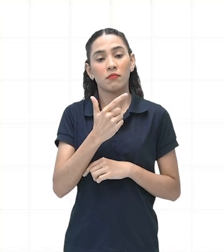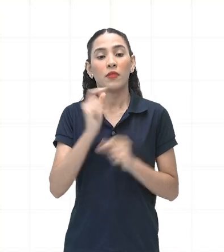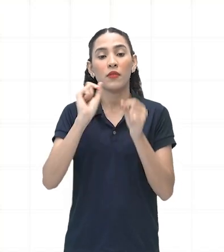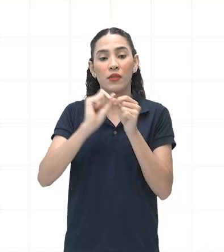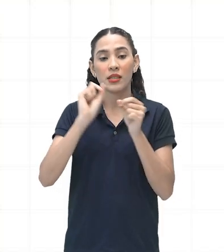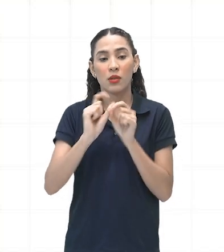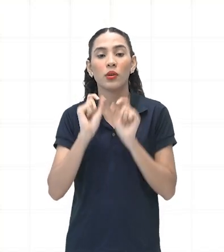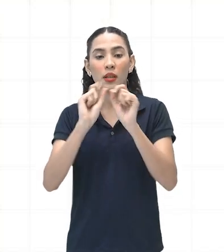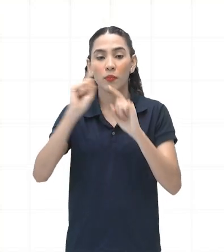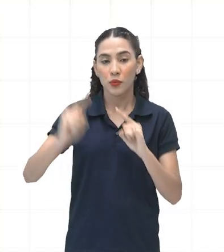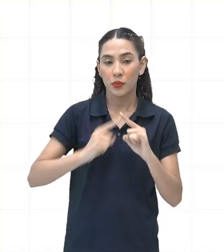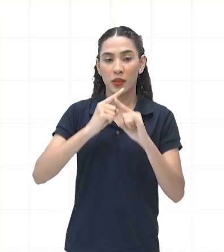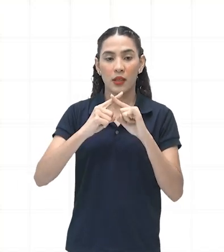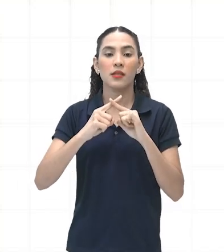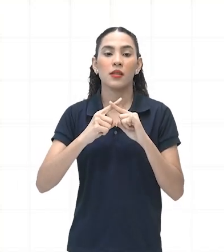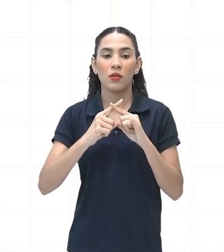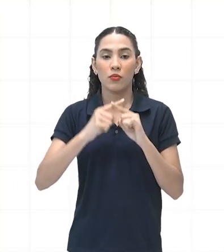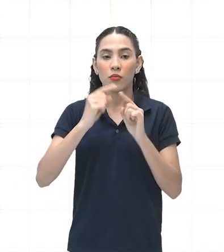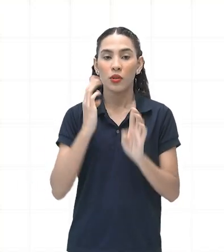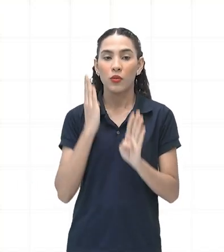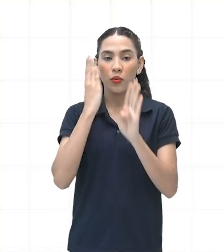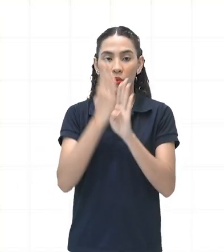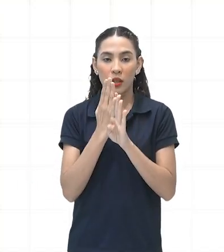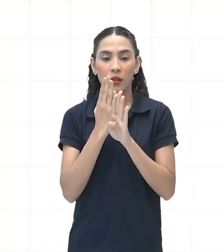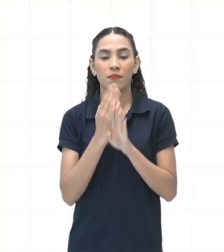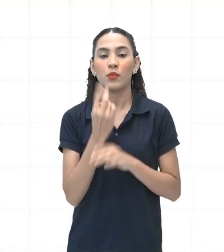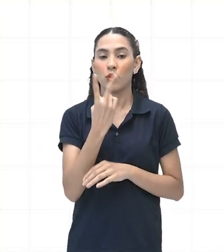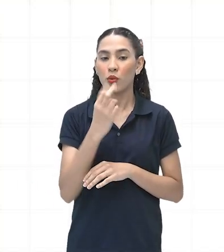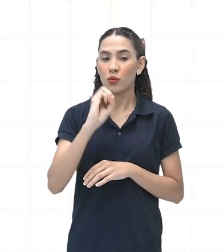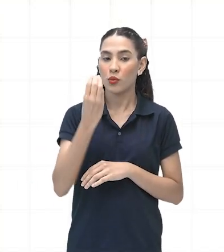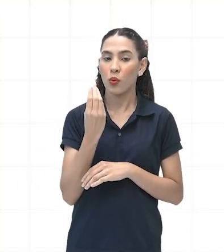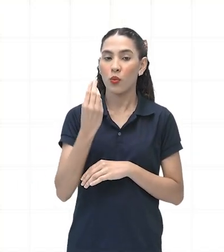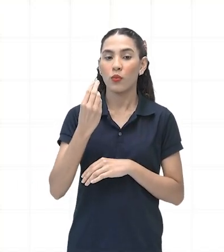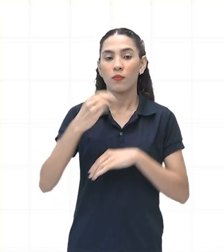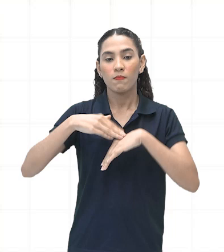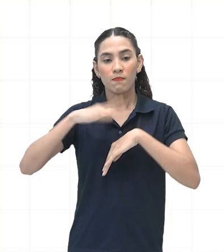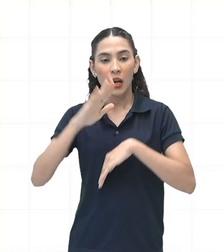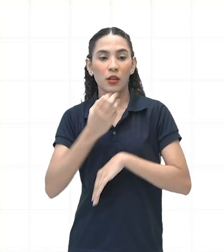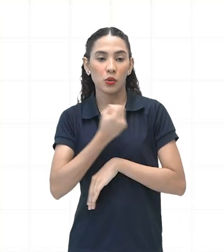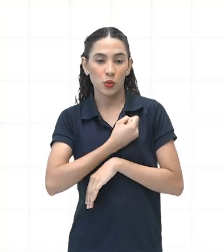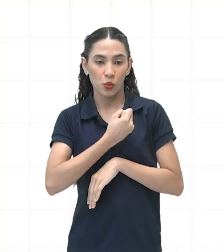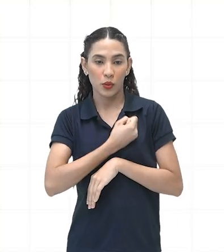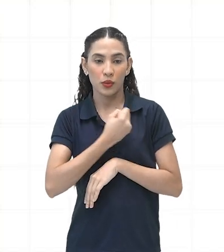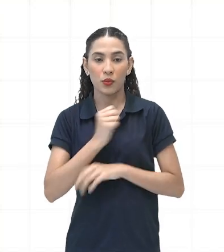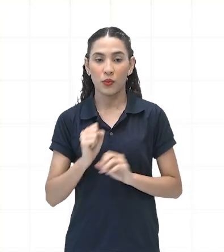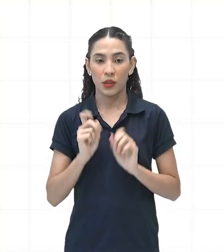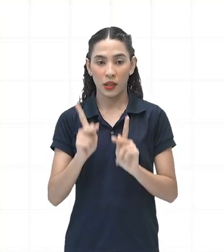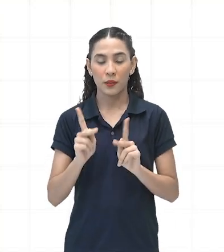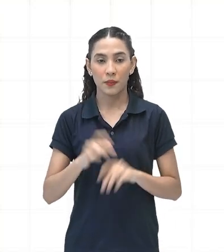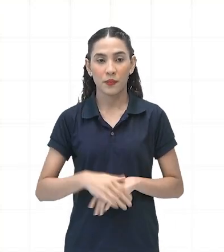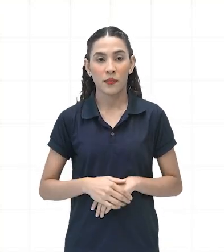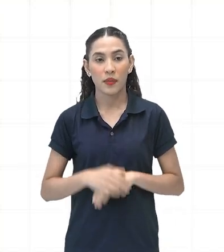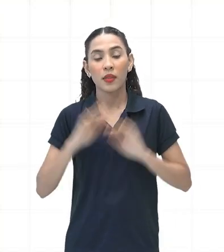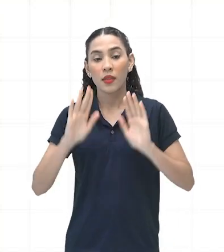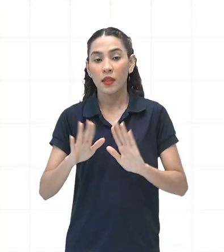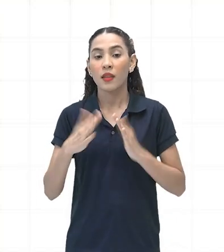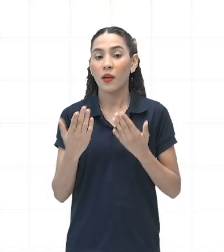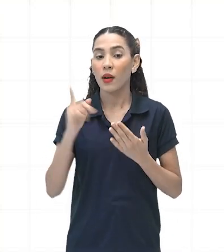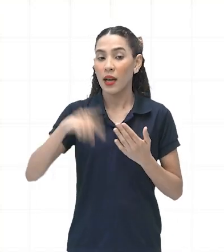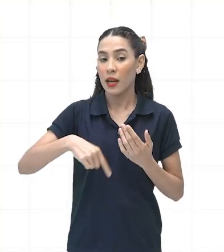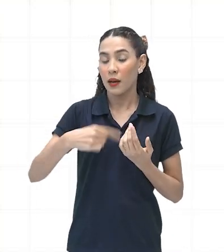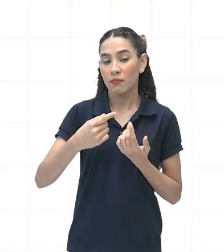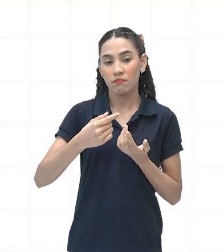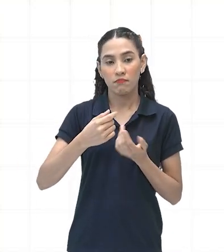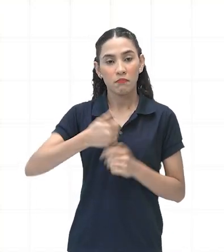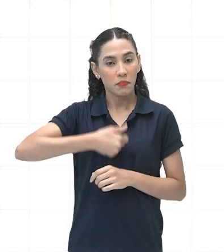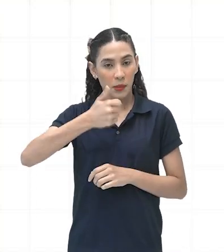sendo o produto, a multiplicação de dois ou mais fatores, certo? Então, essa é a primeira